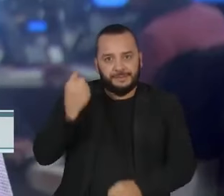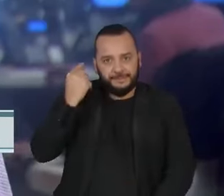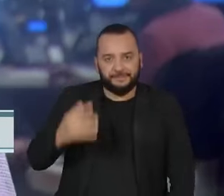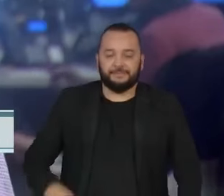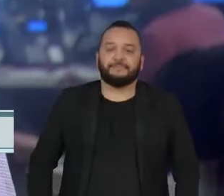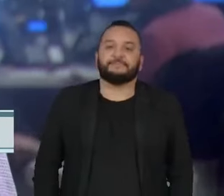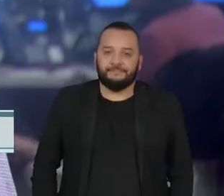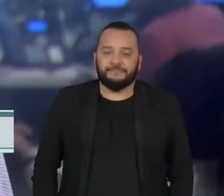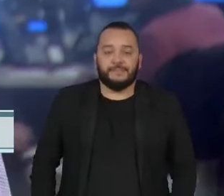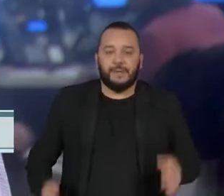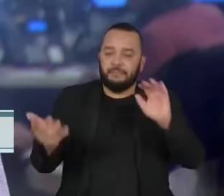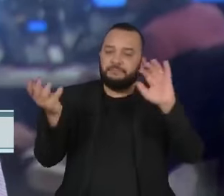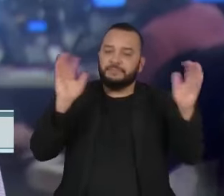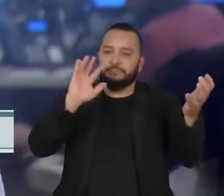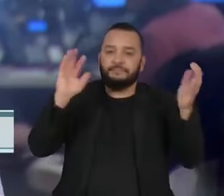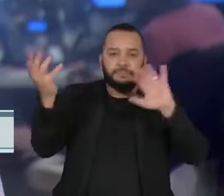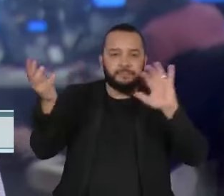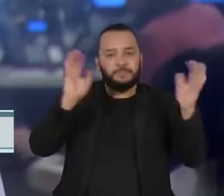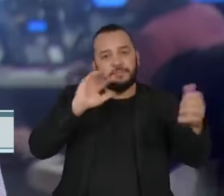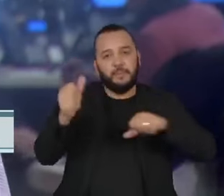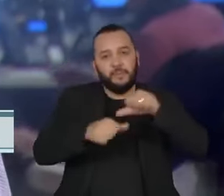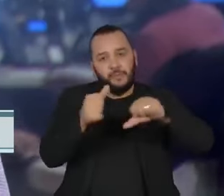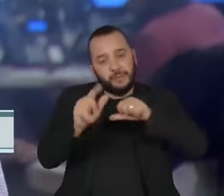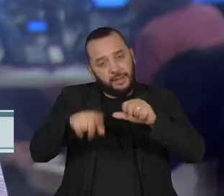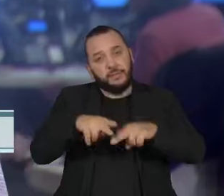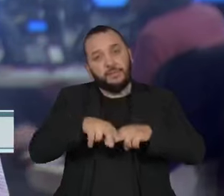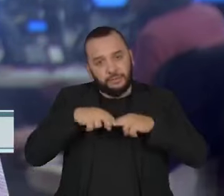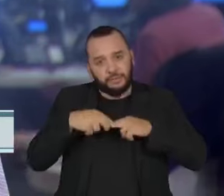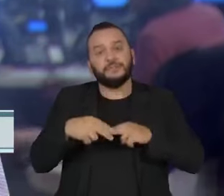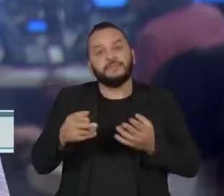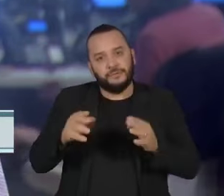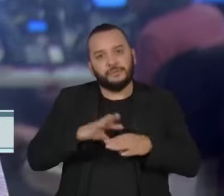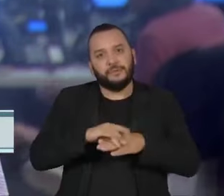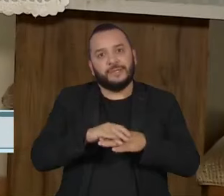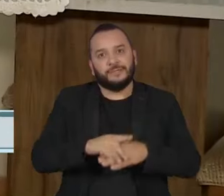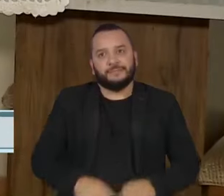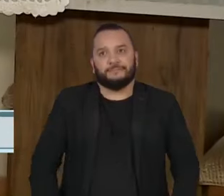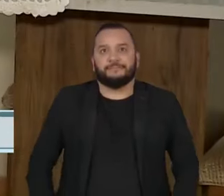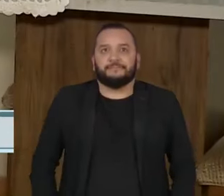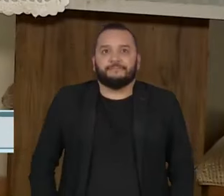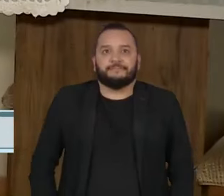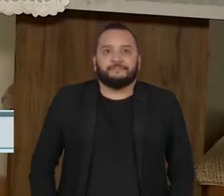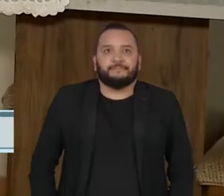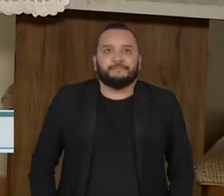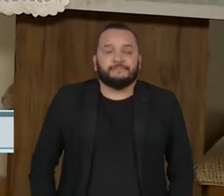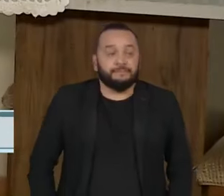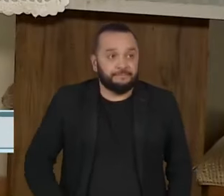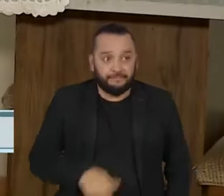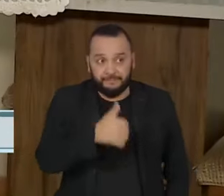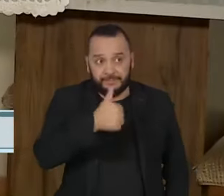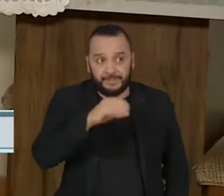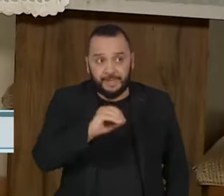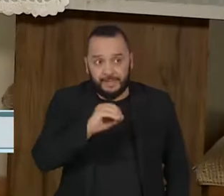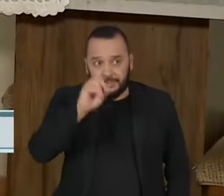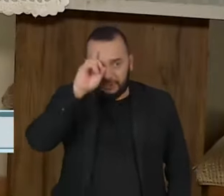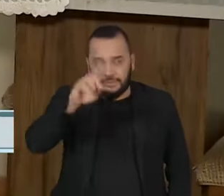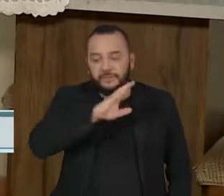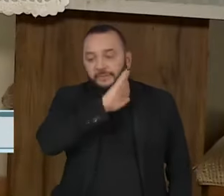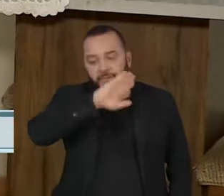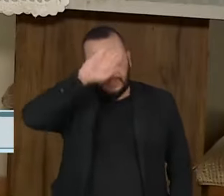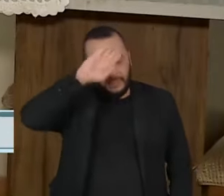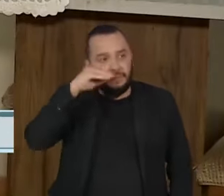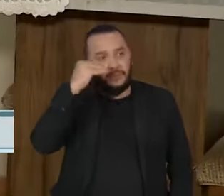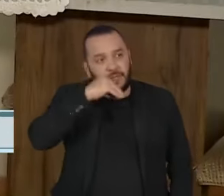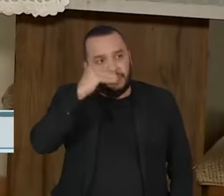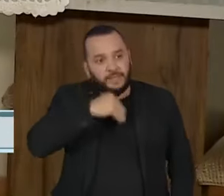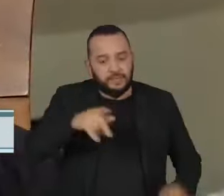As mudanças climáticas estão entre as causas para a maior incidência da doença. 10 dias com febre alta, fraqueza e